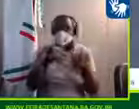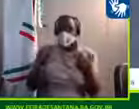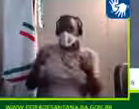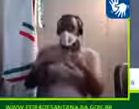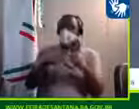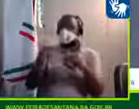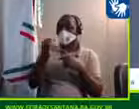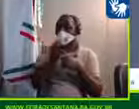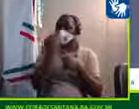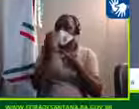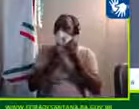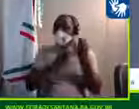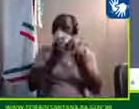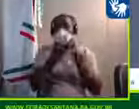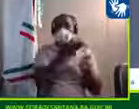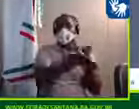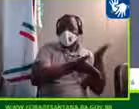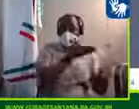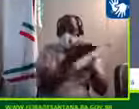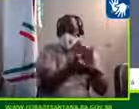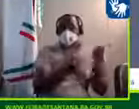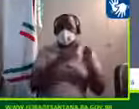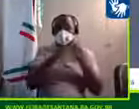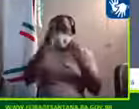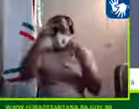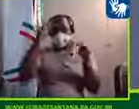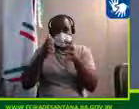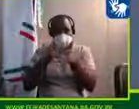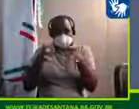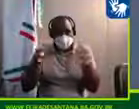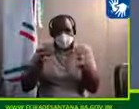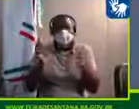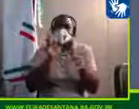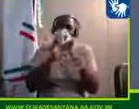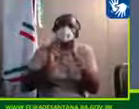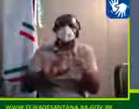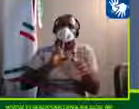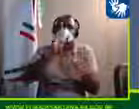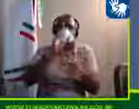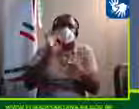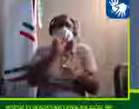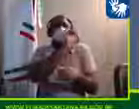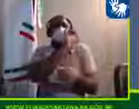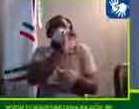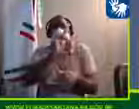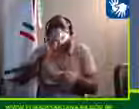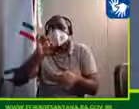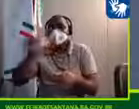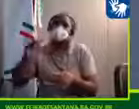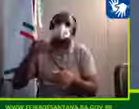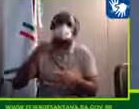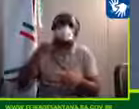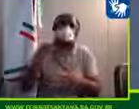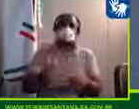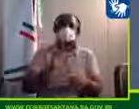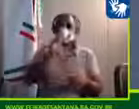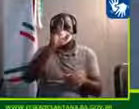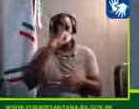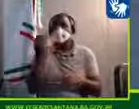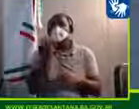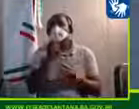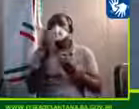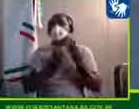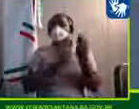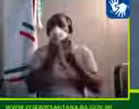mas estaremos cuidadosos também para evitar aglomerações, que são responsabilidade dos bancos também. Mas nossa fiscalização